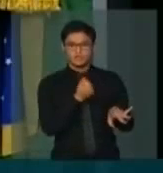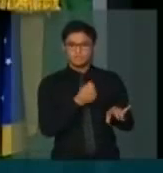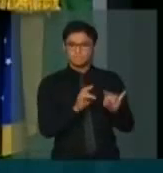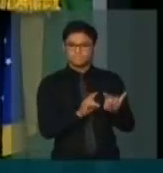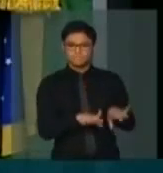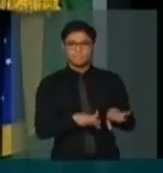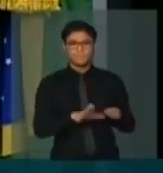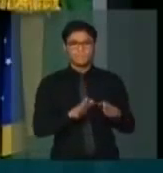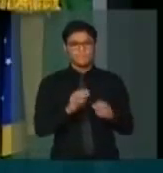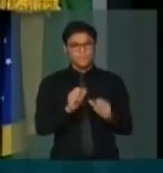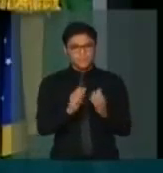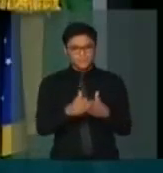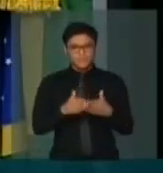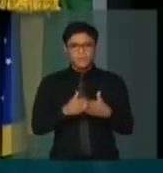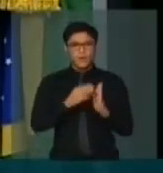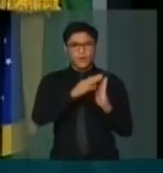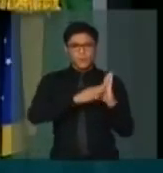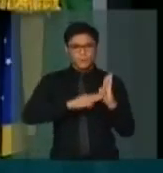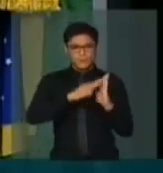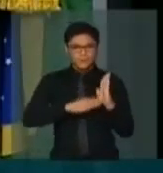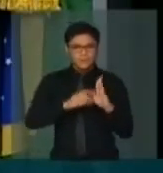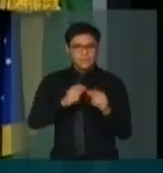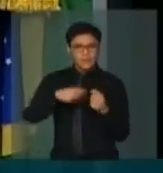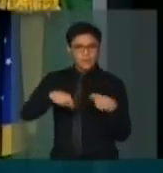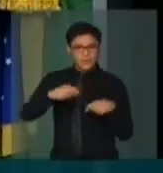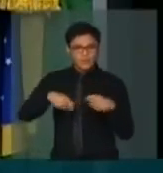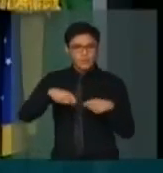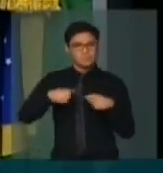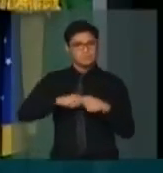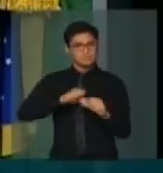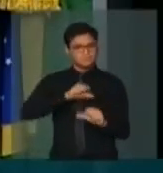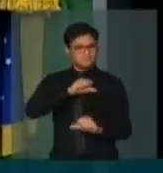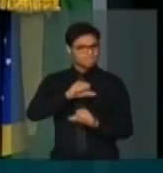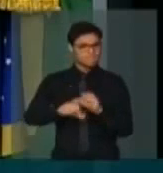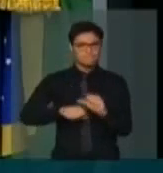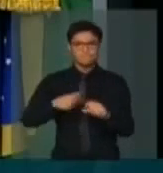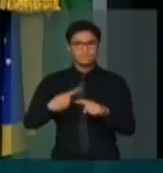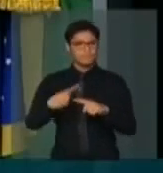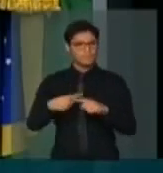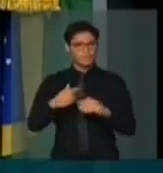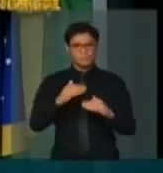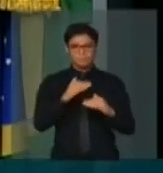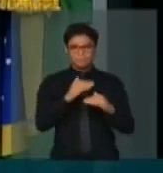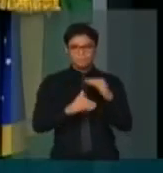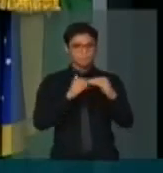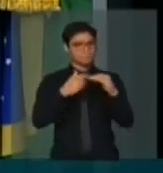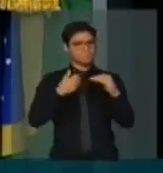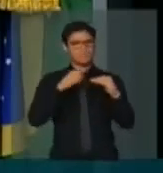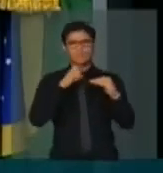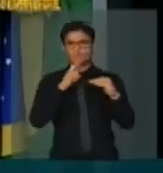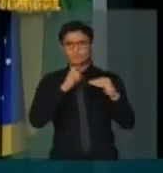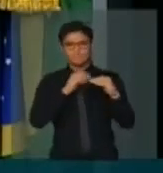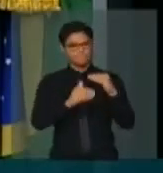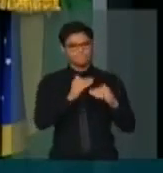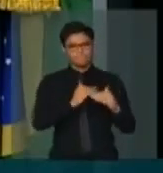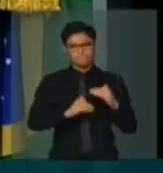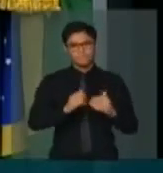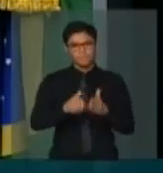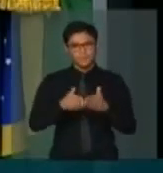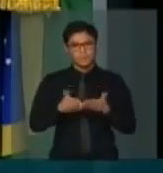seu modelo econômico que está falido, tendo em vista ao crescimento negativo do PIB, e pedindo que Vossa